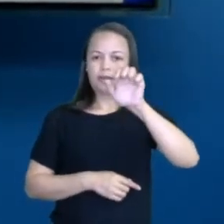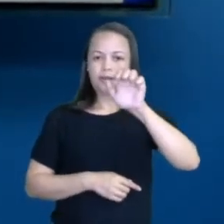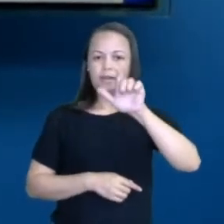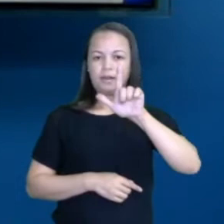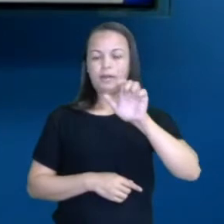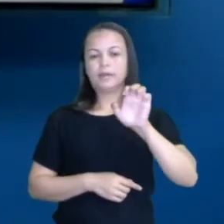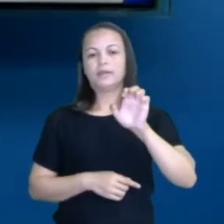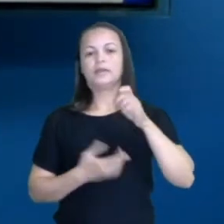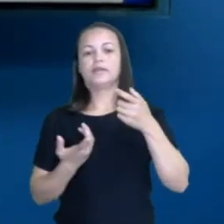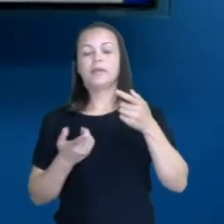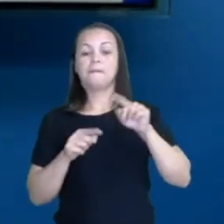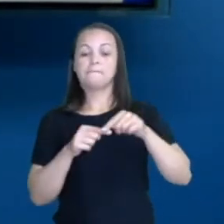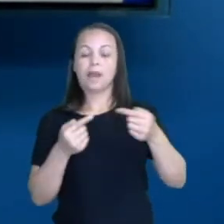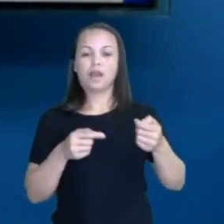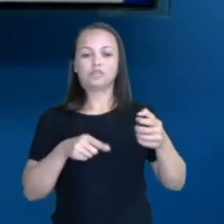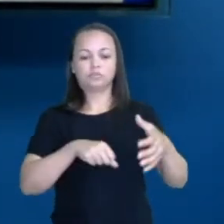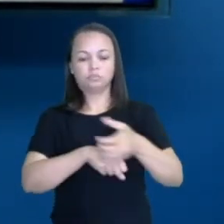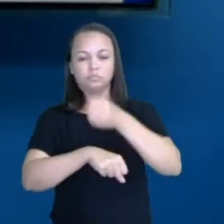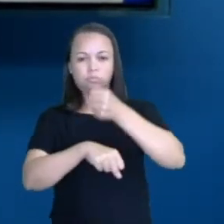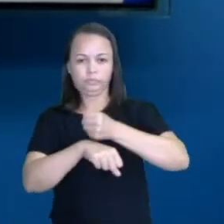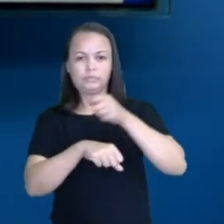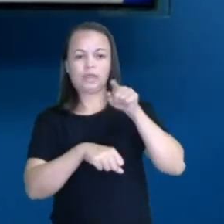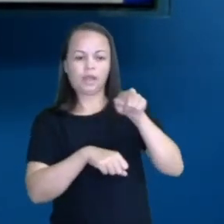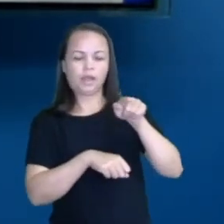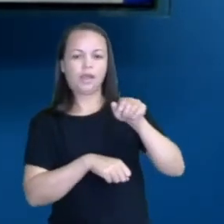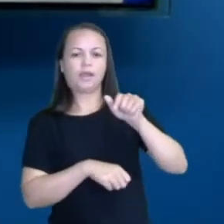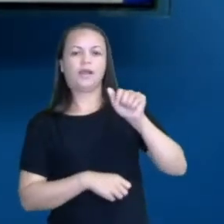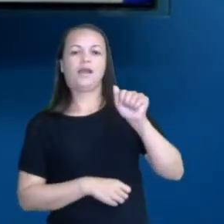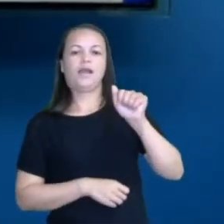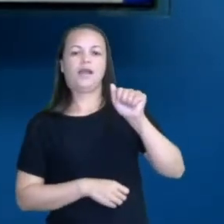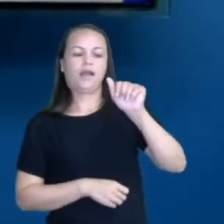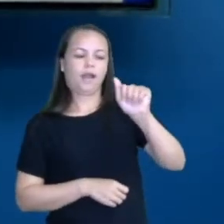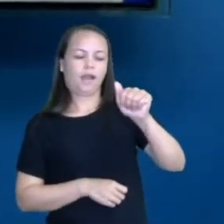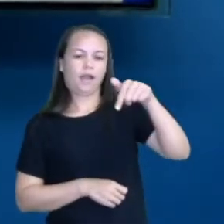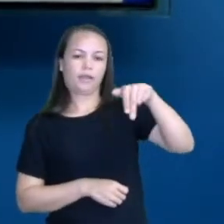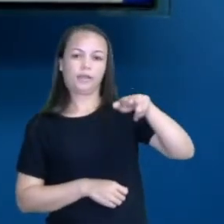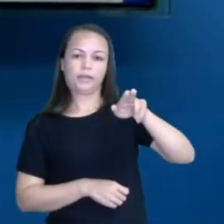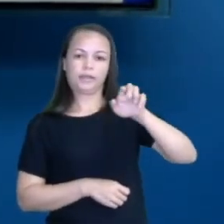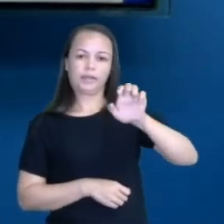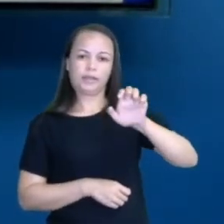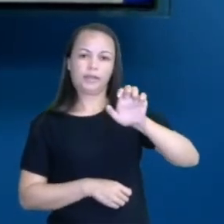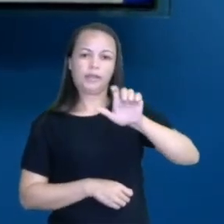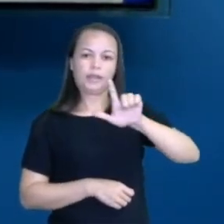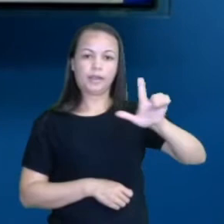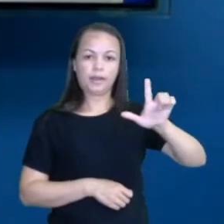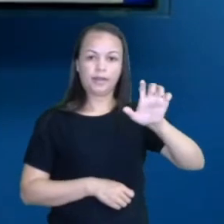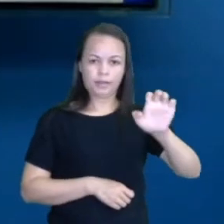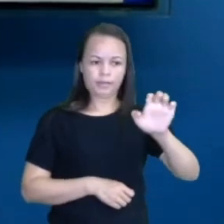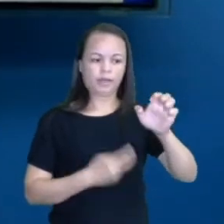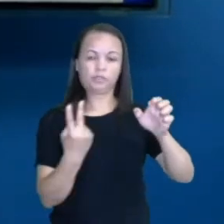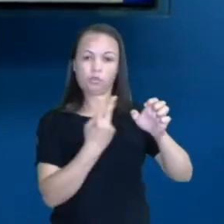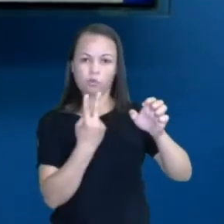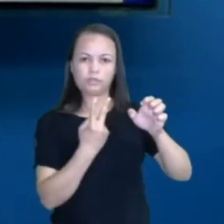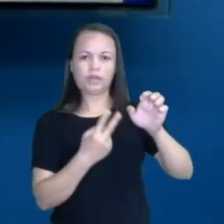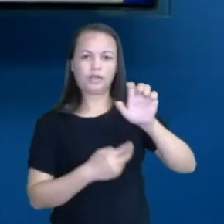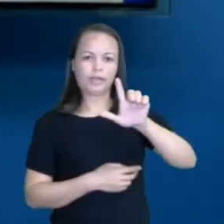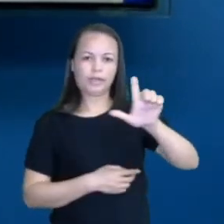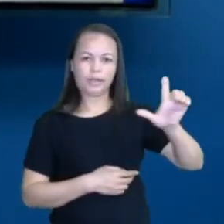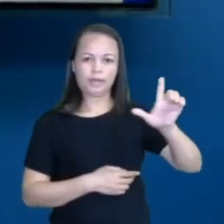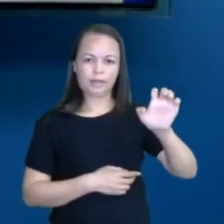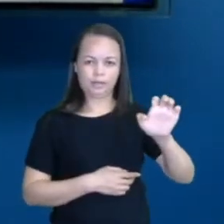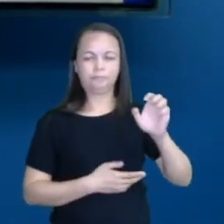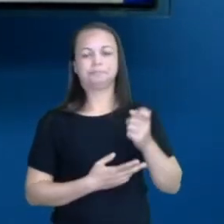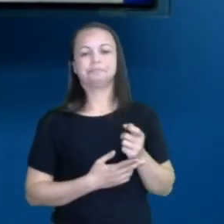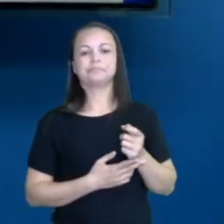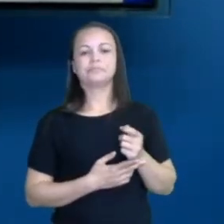de 1930, a palavra aquele, aquela, eram escritos com dois L's. Posso citar também